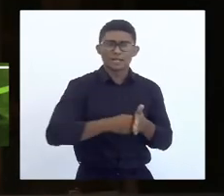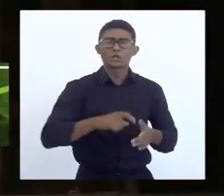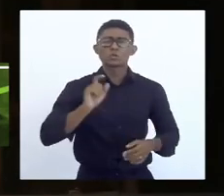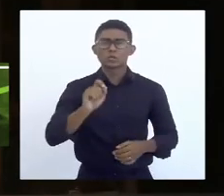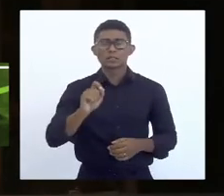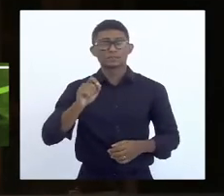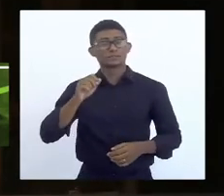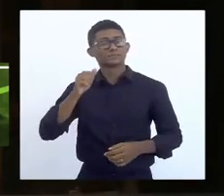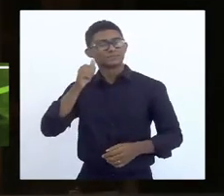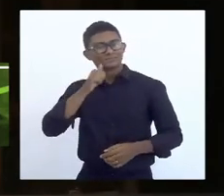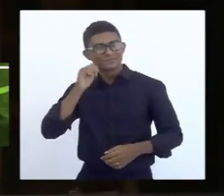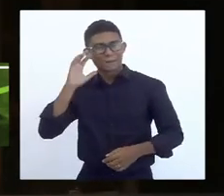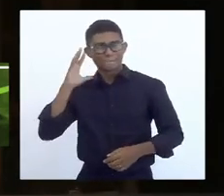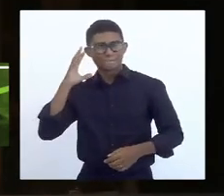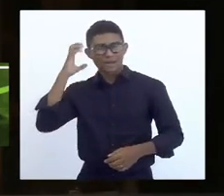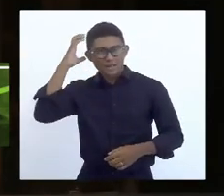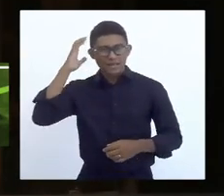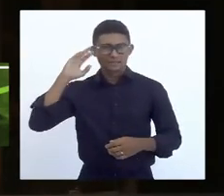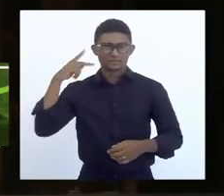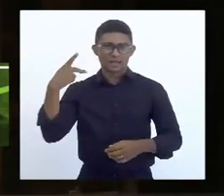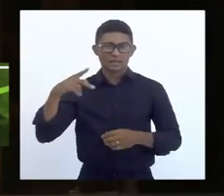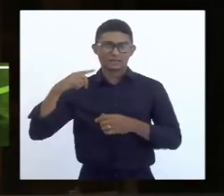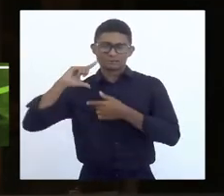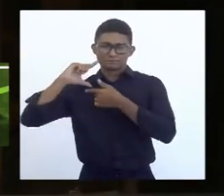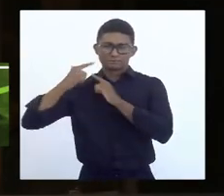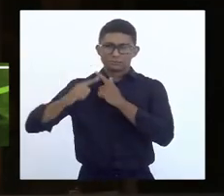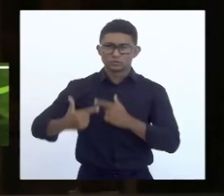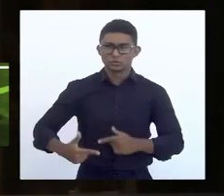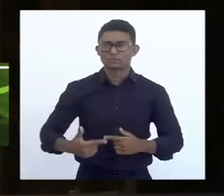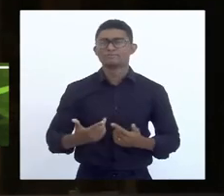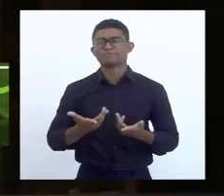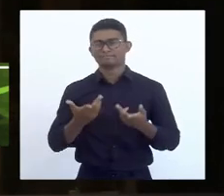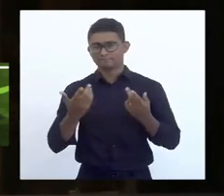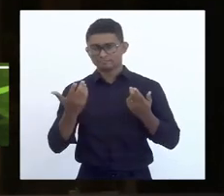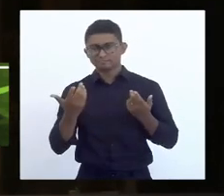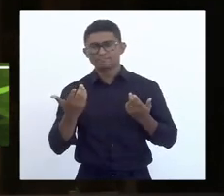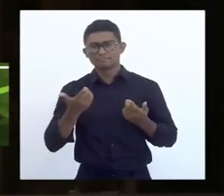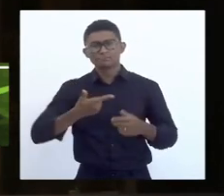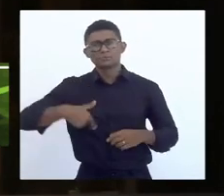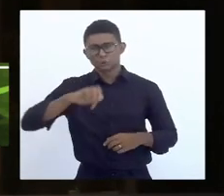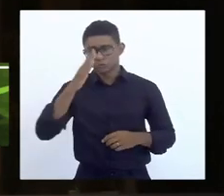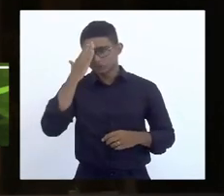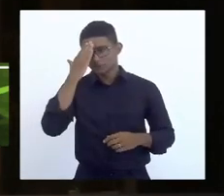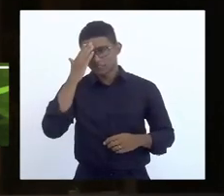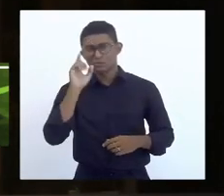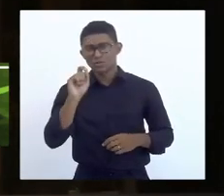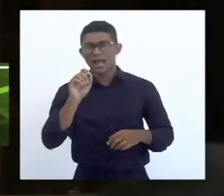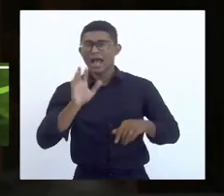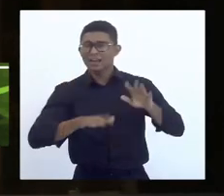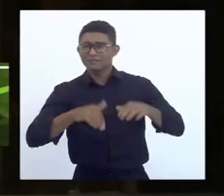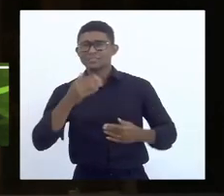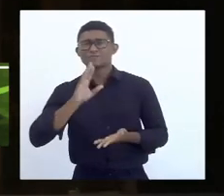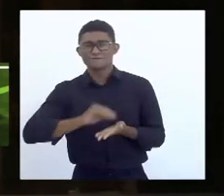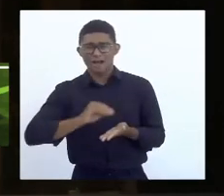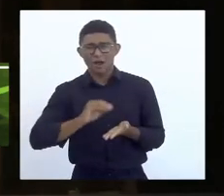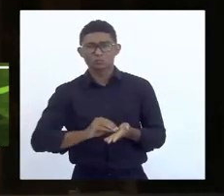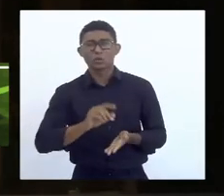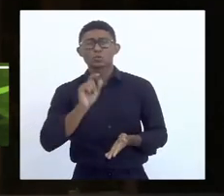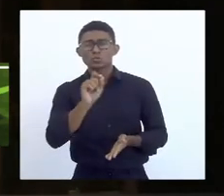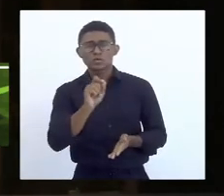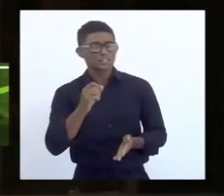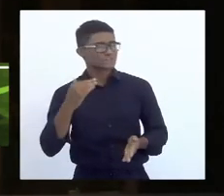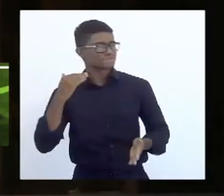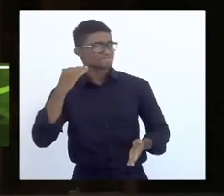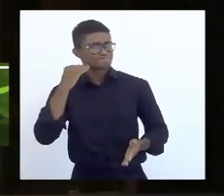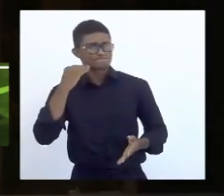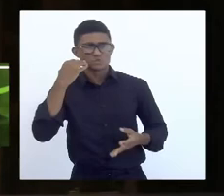por respostas. Porque, de todas as falas que a gente ouviu, a gente sabe que a impunidade nos corta na carne, nos